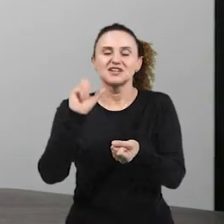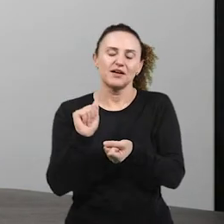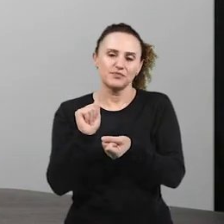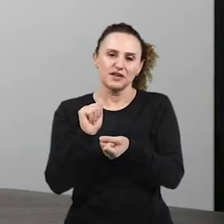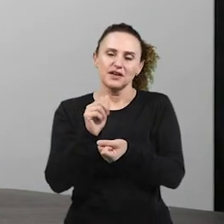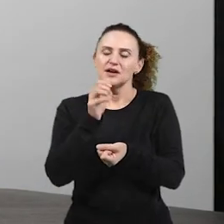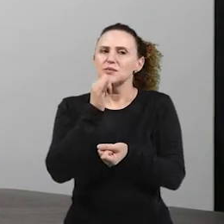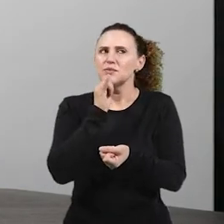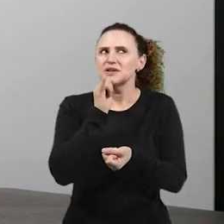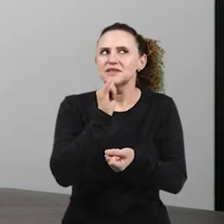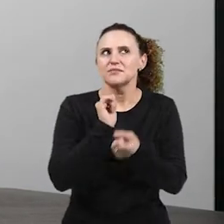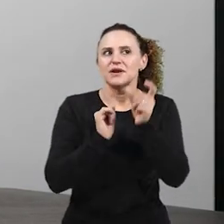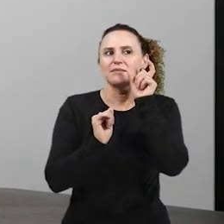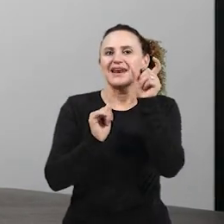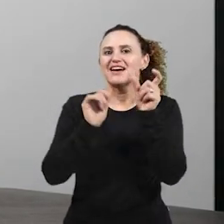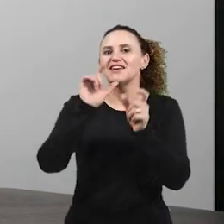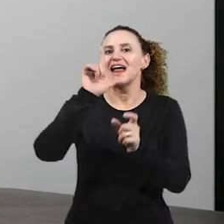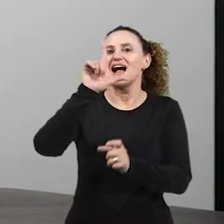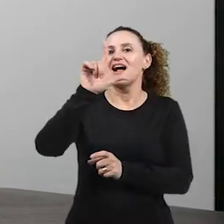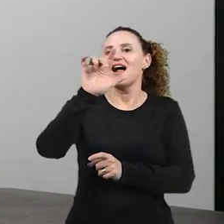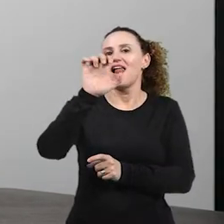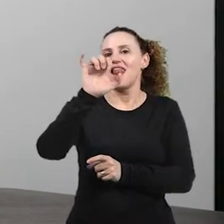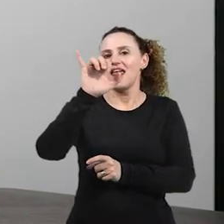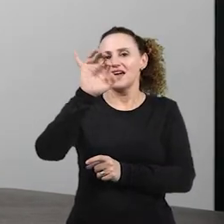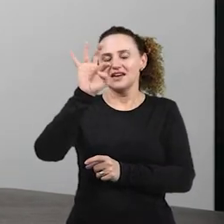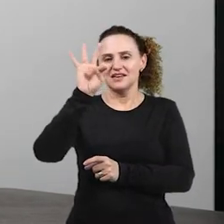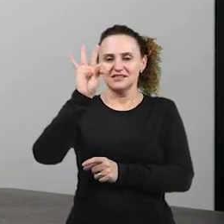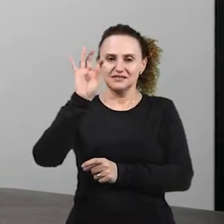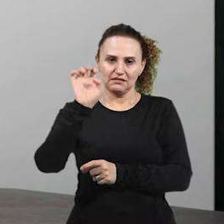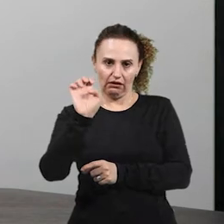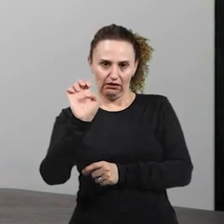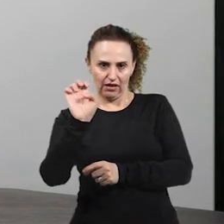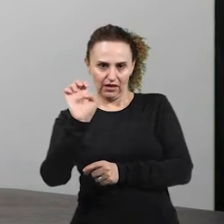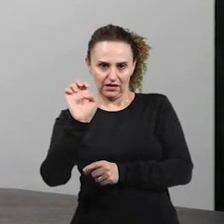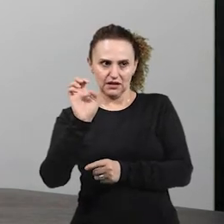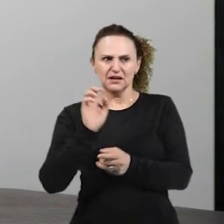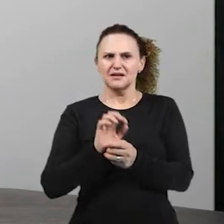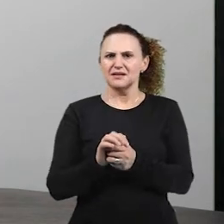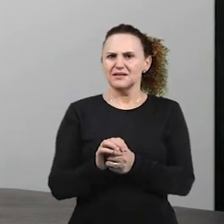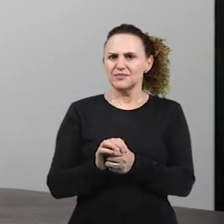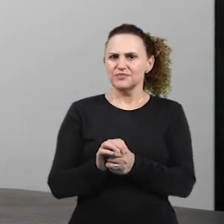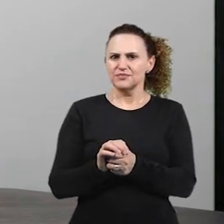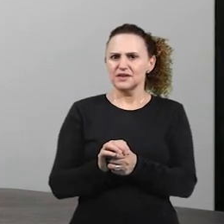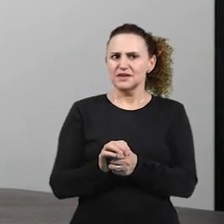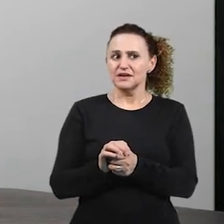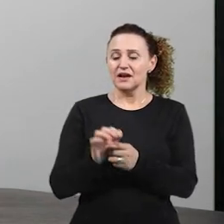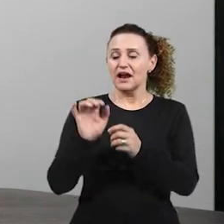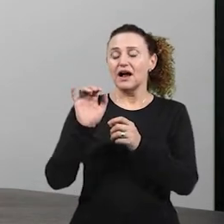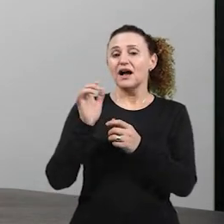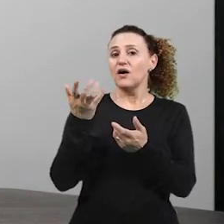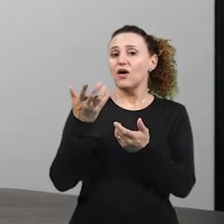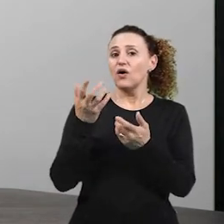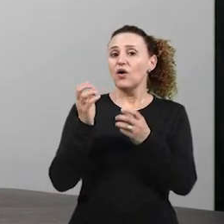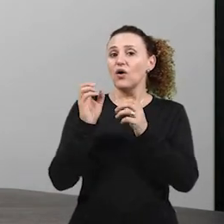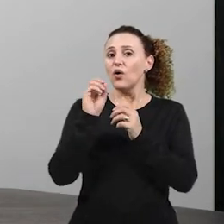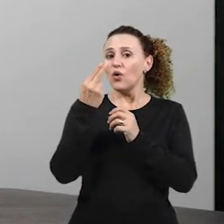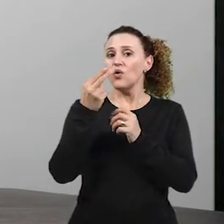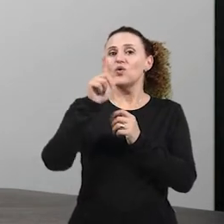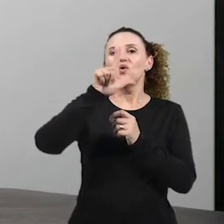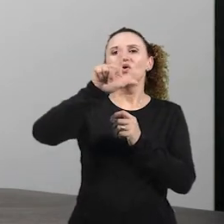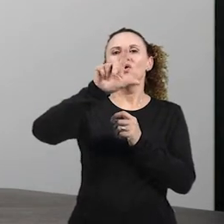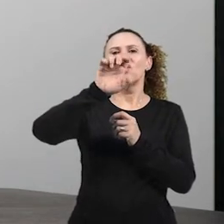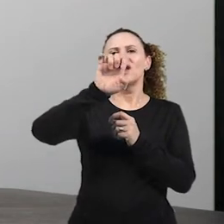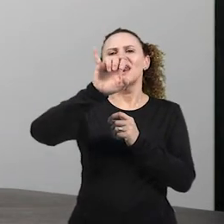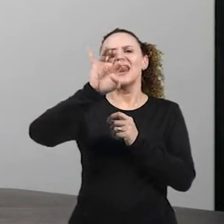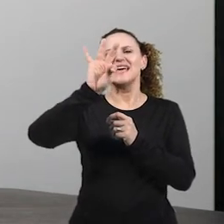ter a letra T que tem o são Tam ou mas quando eu falo leite ou Vale Leite